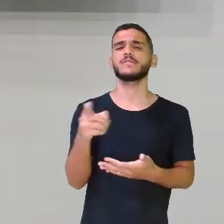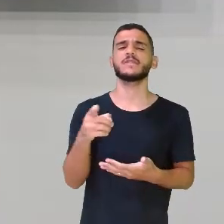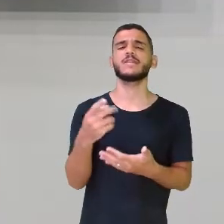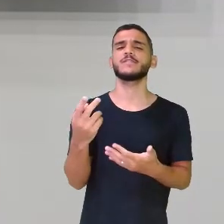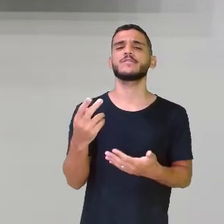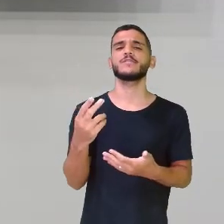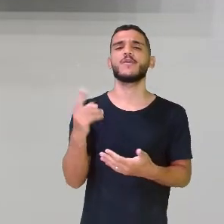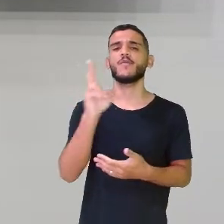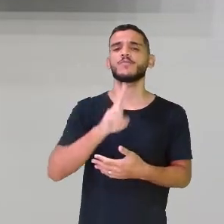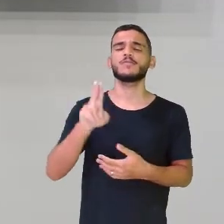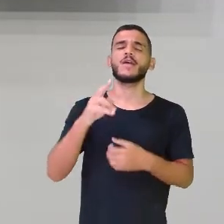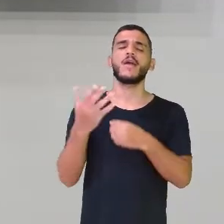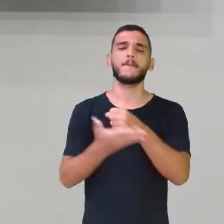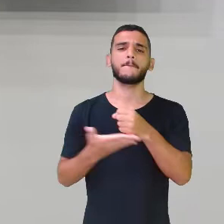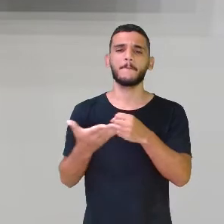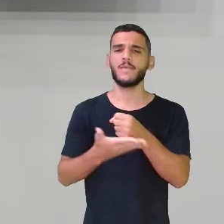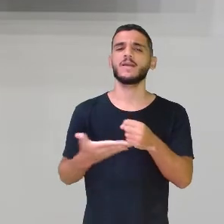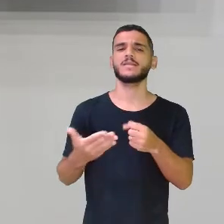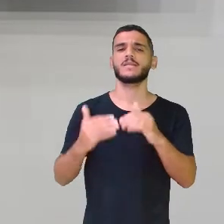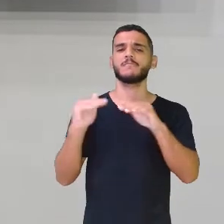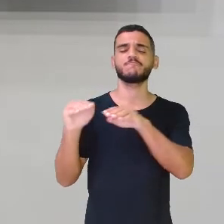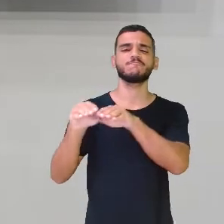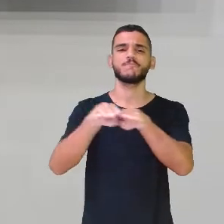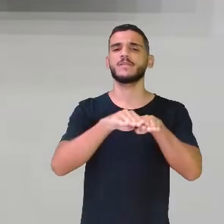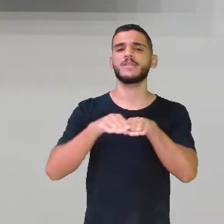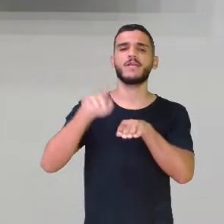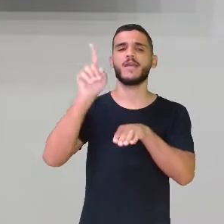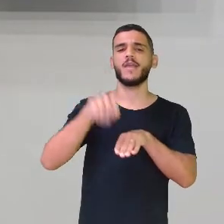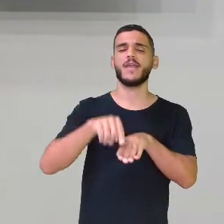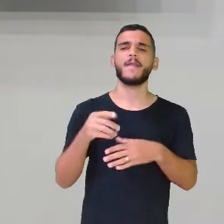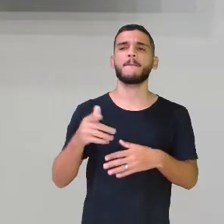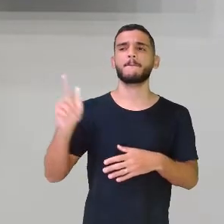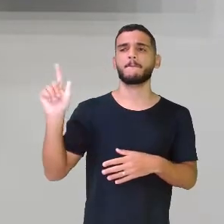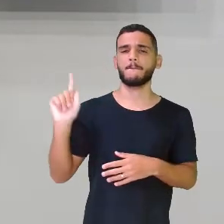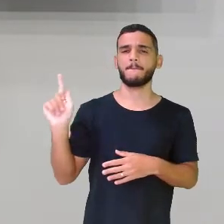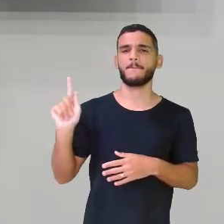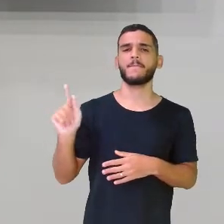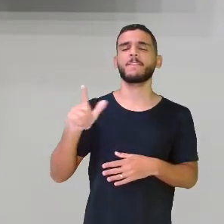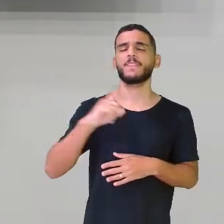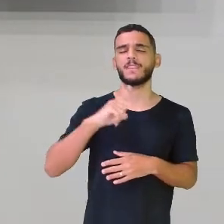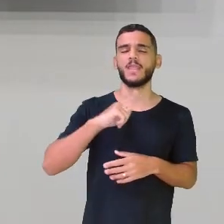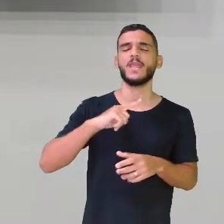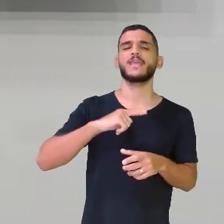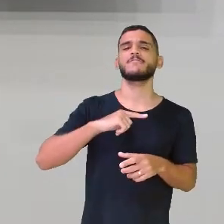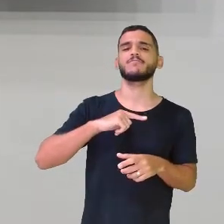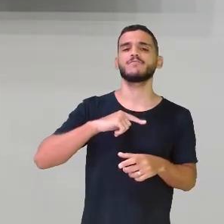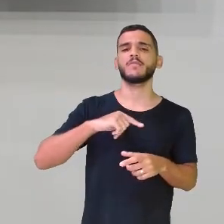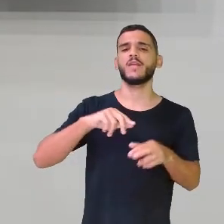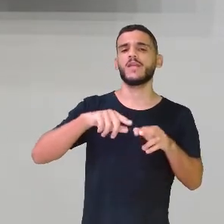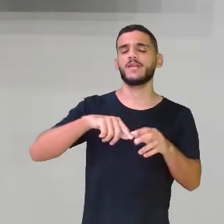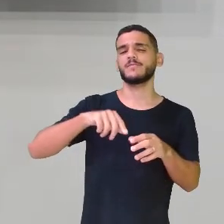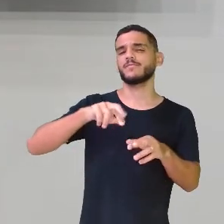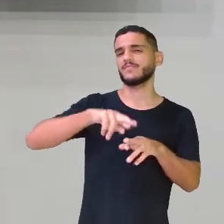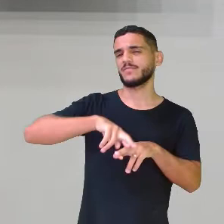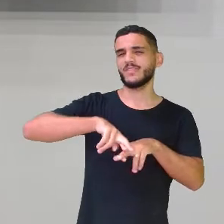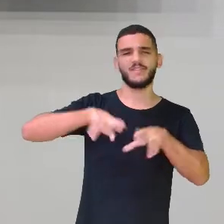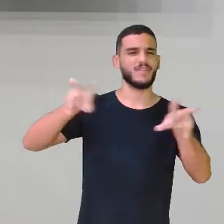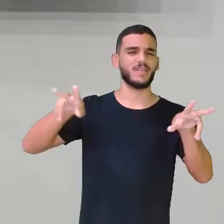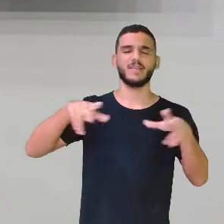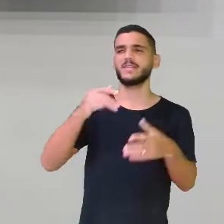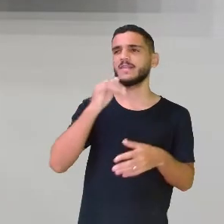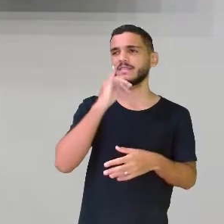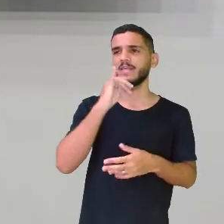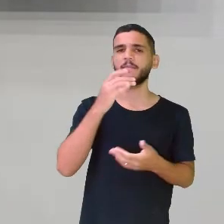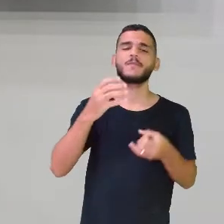medida básica padrão é o grama? Porque a gente tem variações. Quando eu falo, lógico,